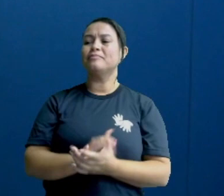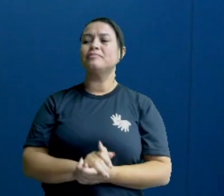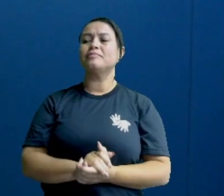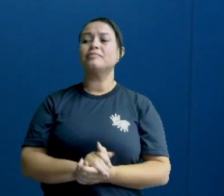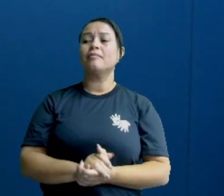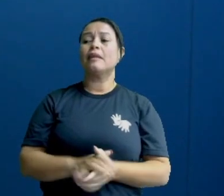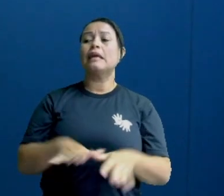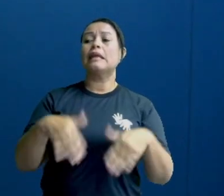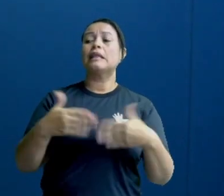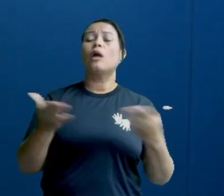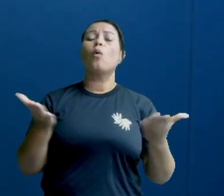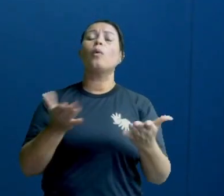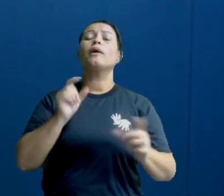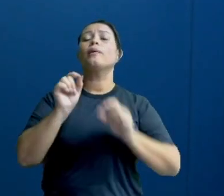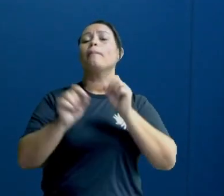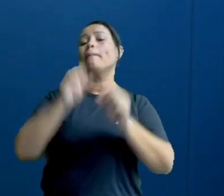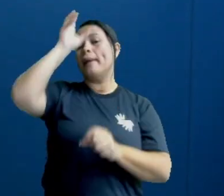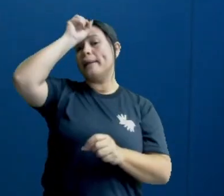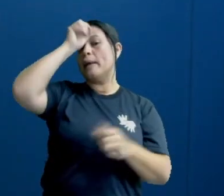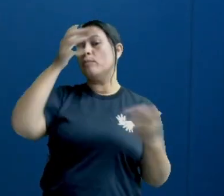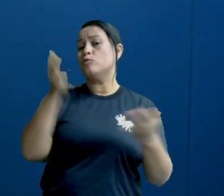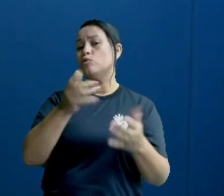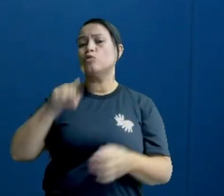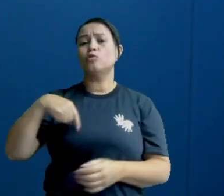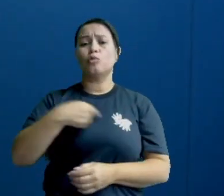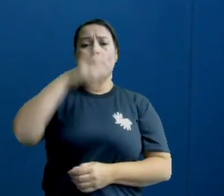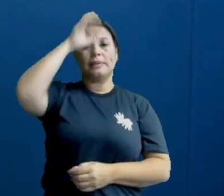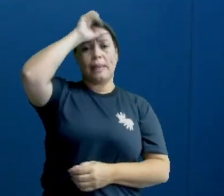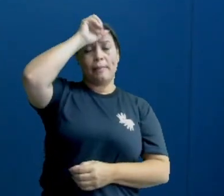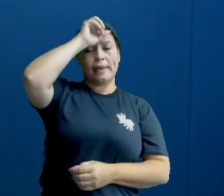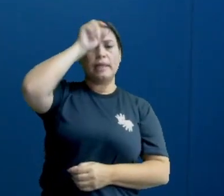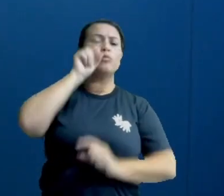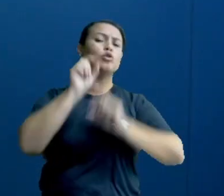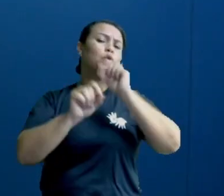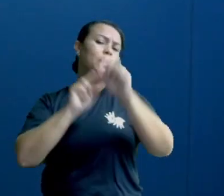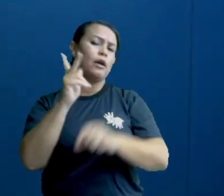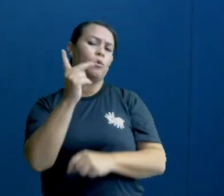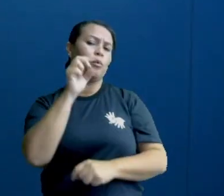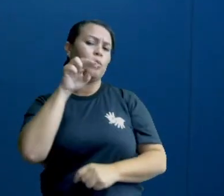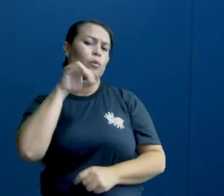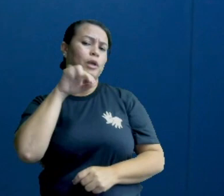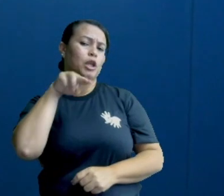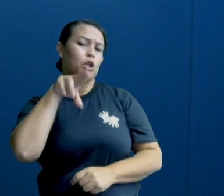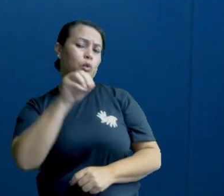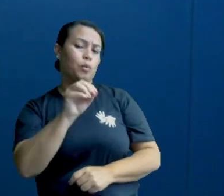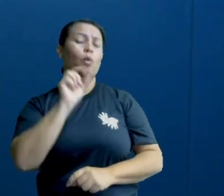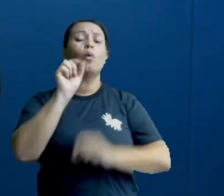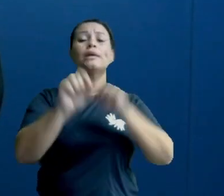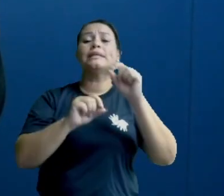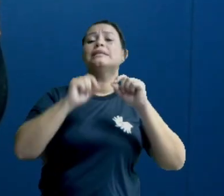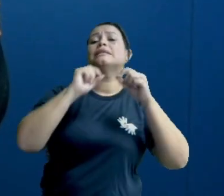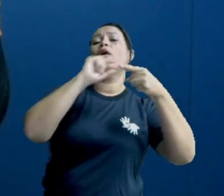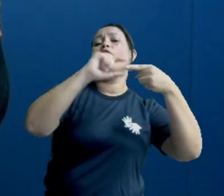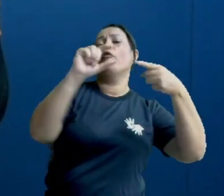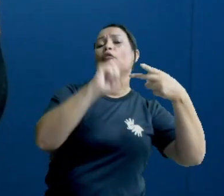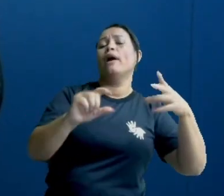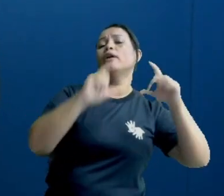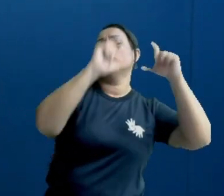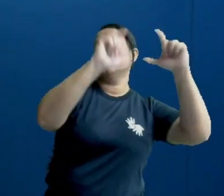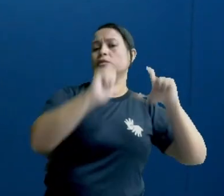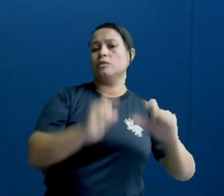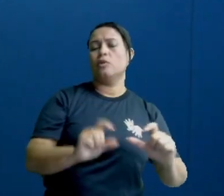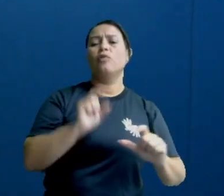Ó, então, o que é que nós aprendemos hoje? Hoje nós aprendemos o que é um hino, o que são versos e